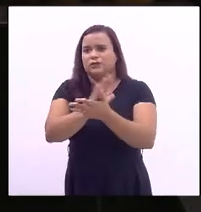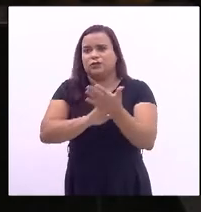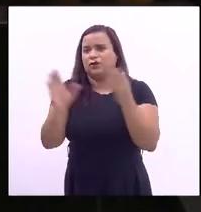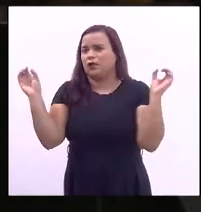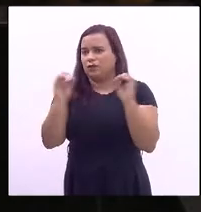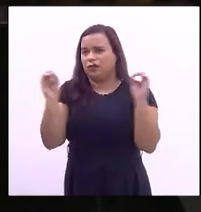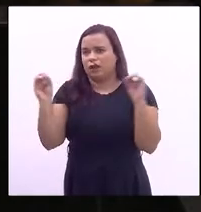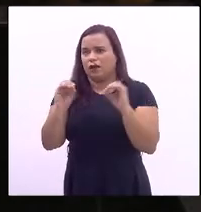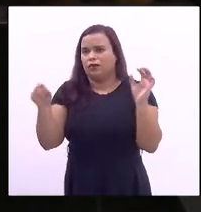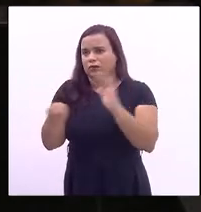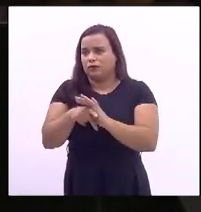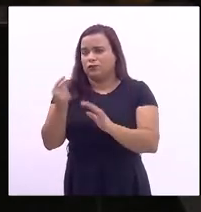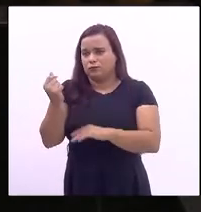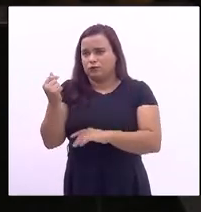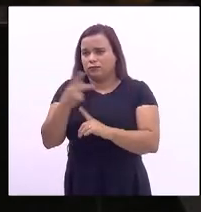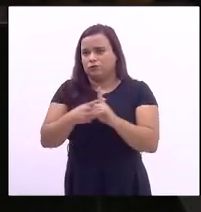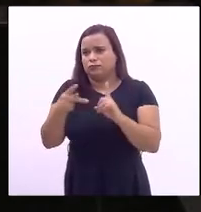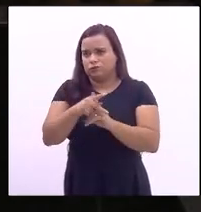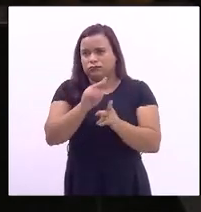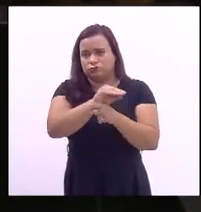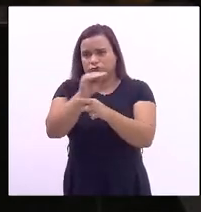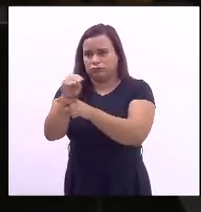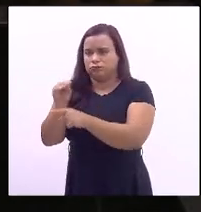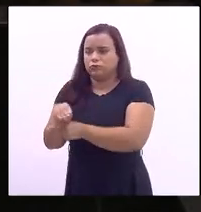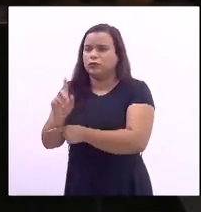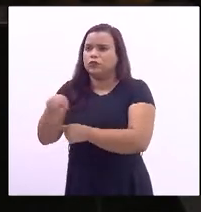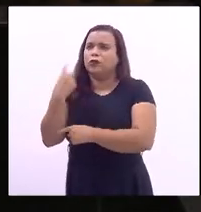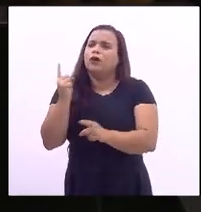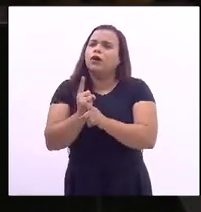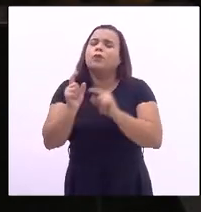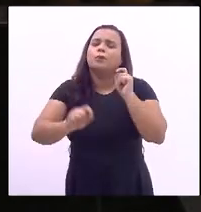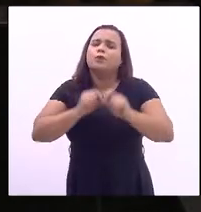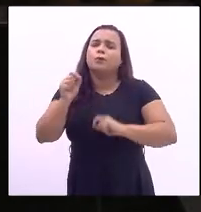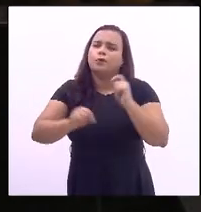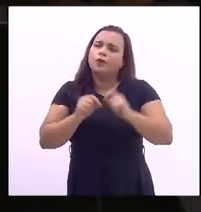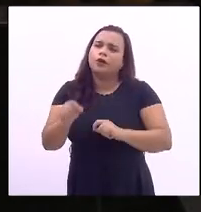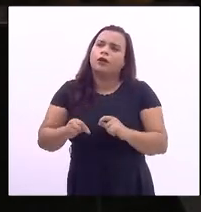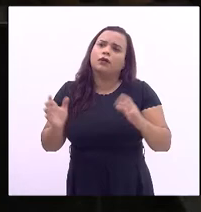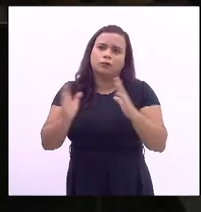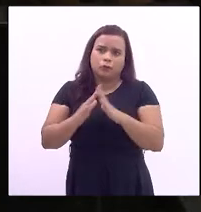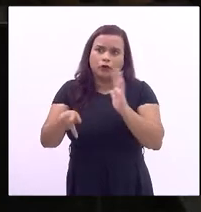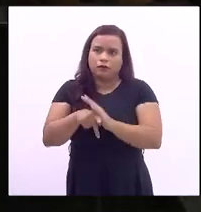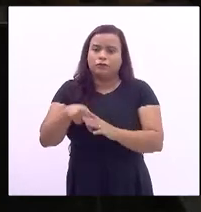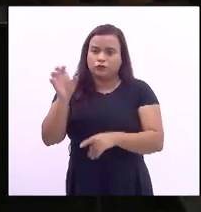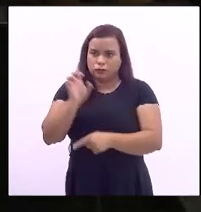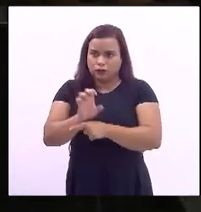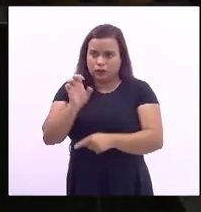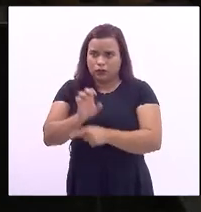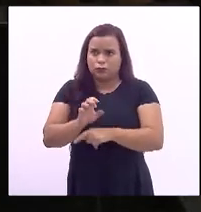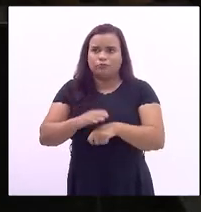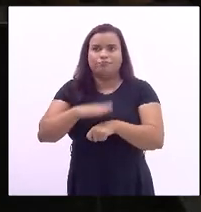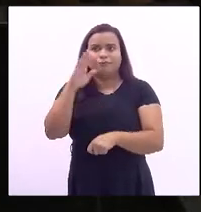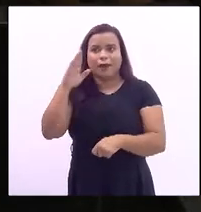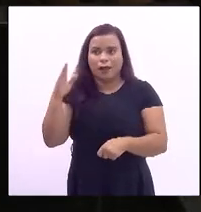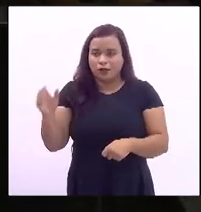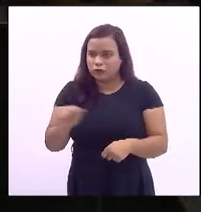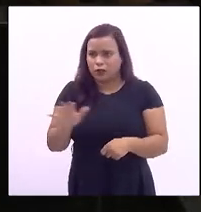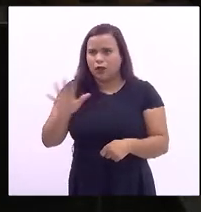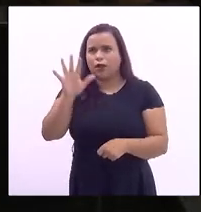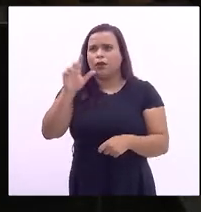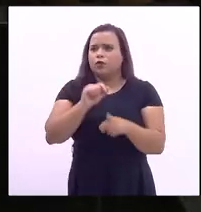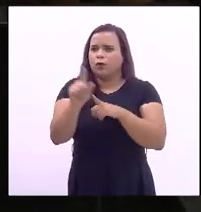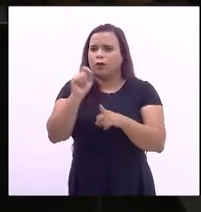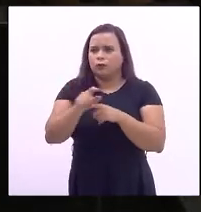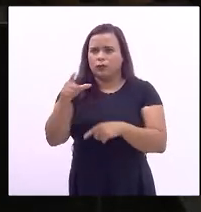dentro do custeio Previdenciário a gente descobriu que o imóvel do estado que mais vale no